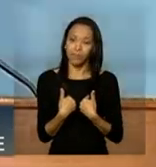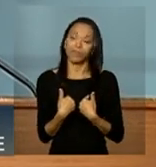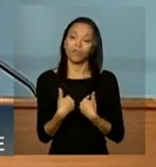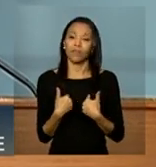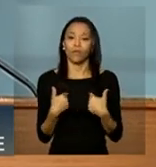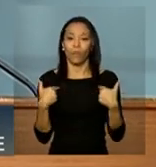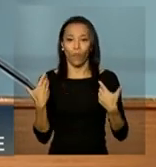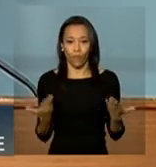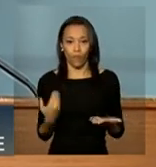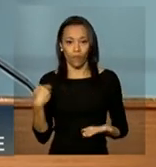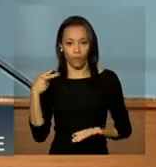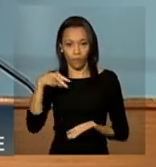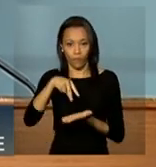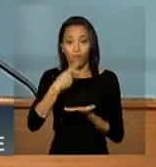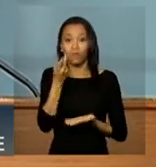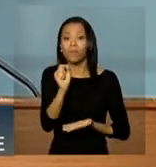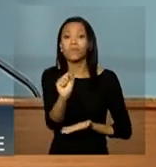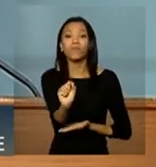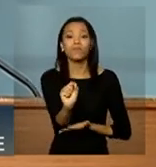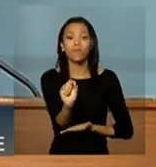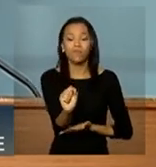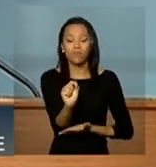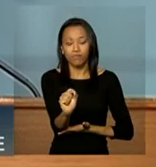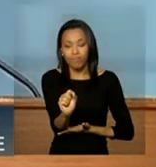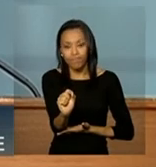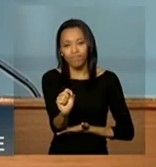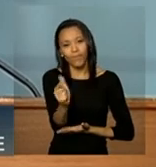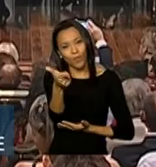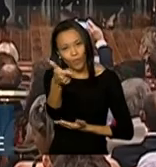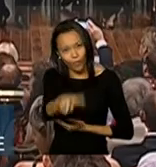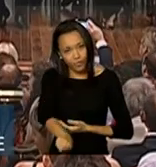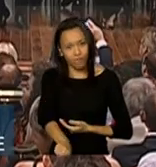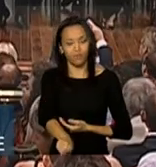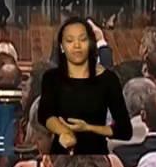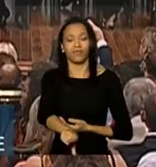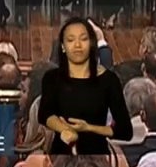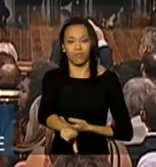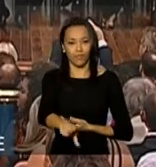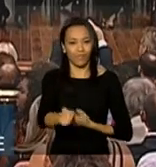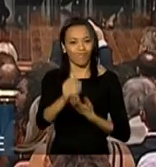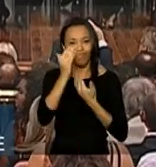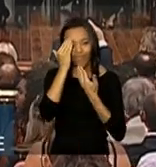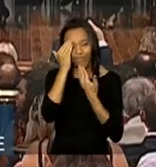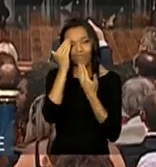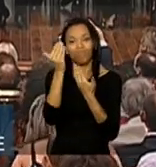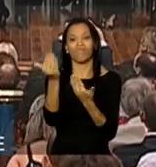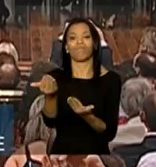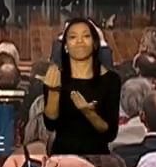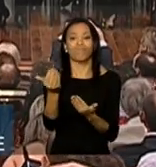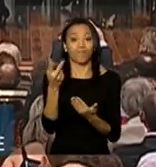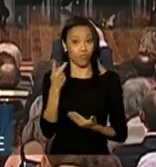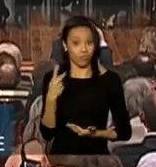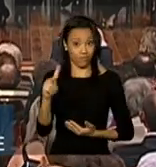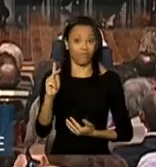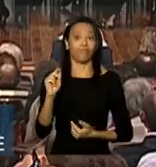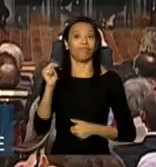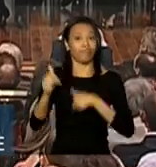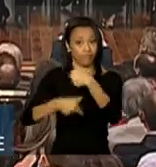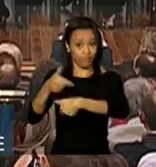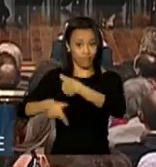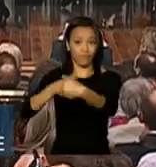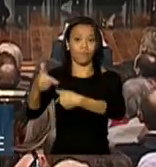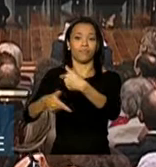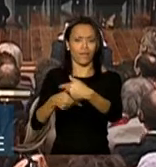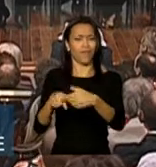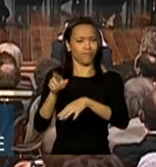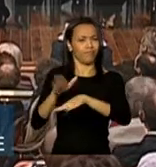senhora presidenta, apenas é dizer mais uma vez muito obrigado pelo seu trabalho. A